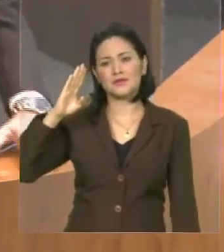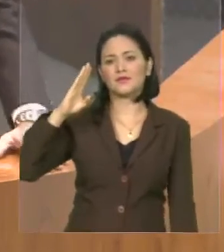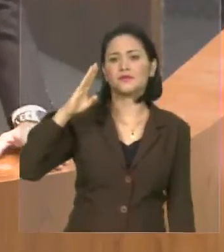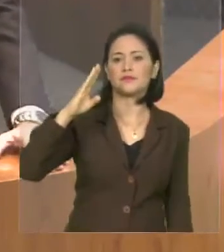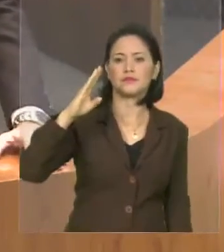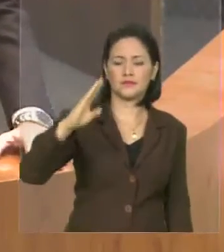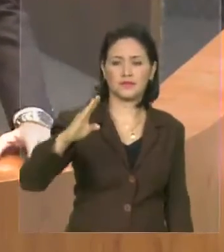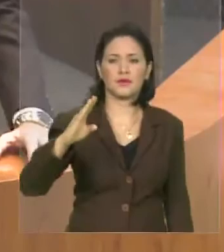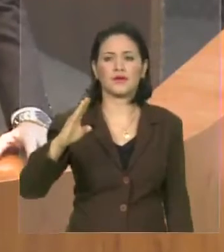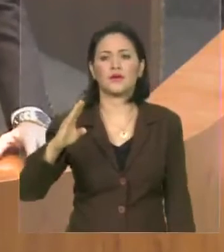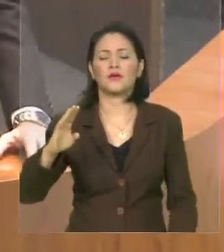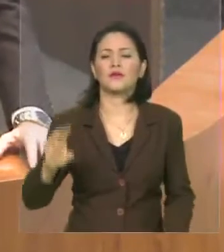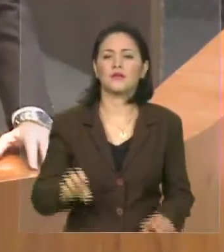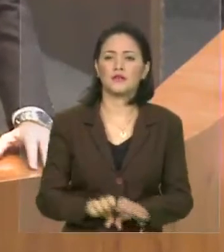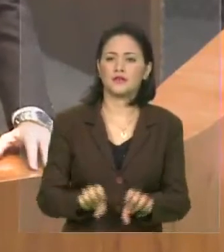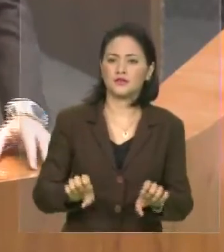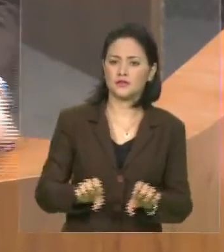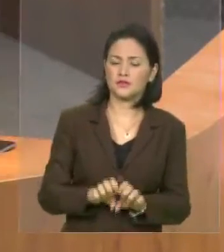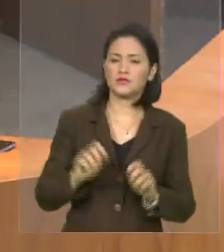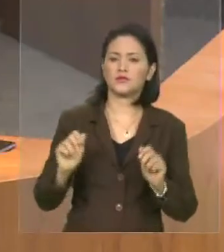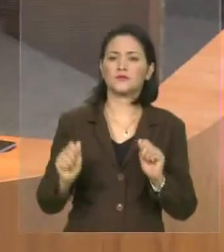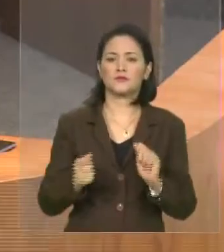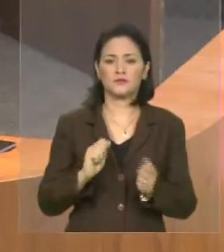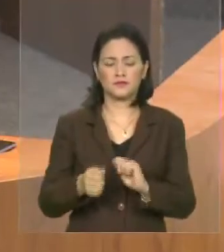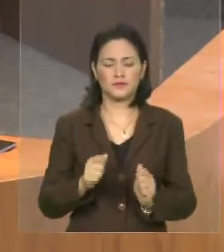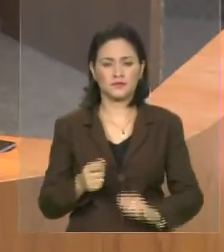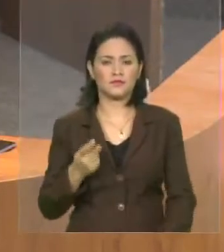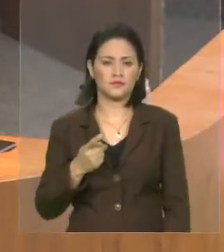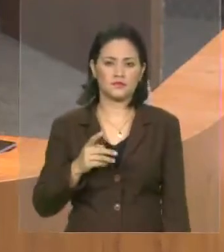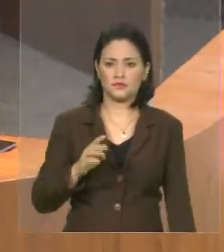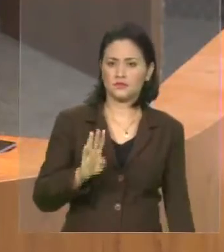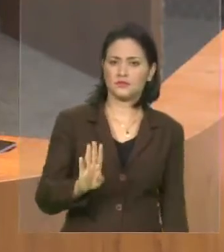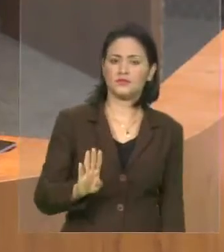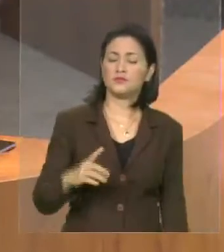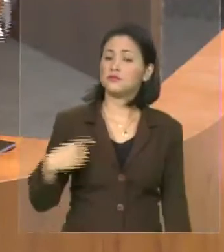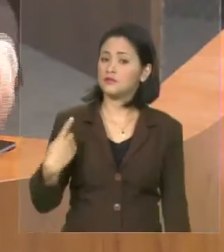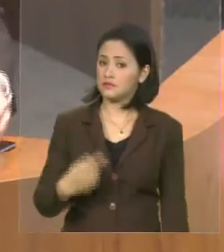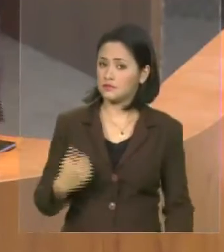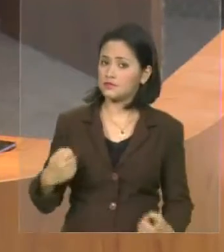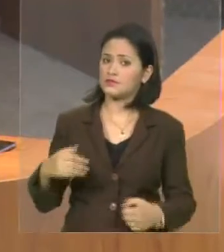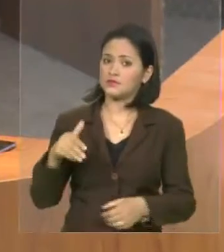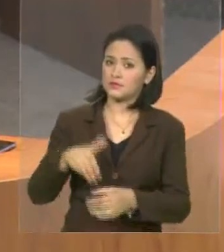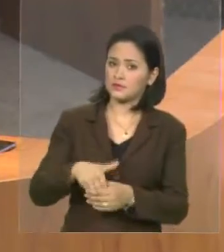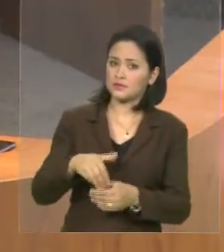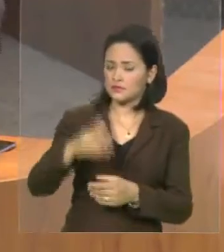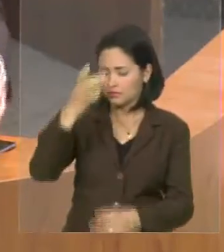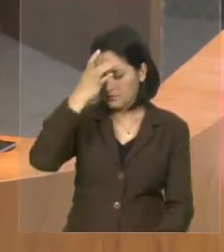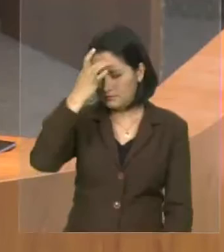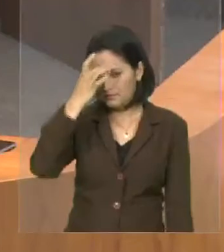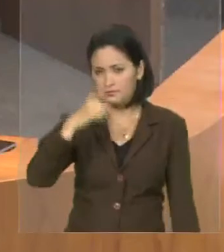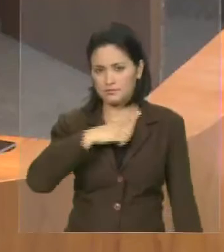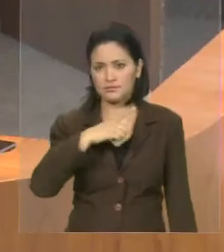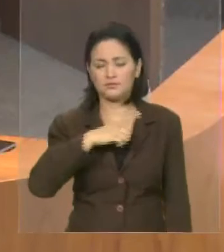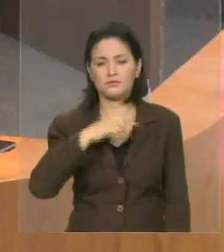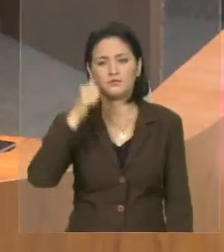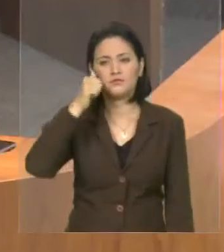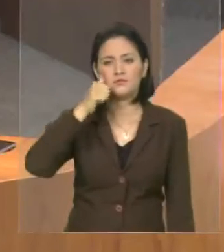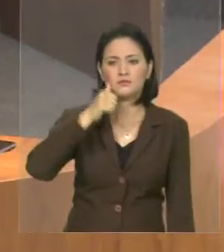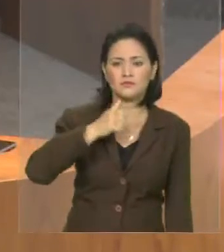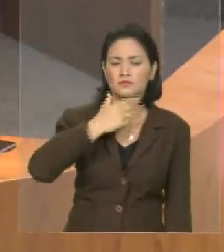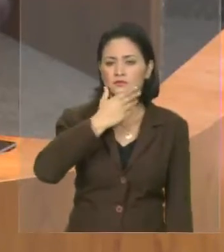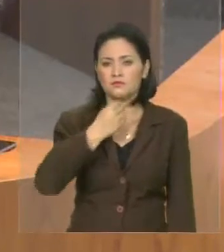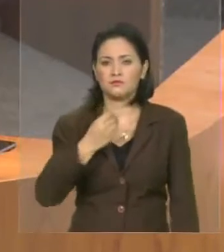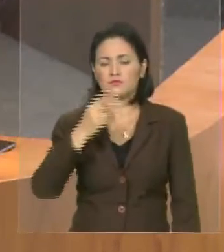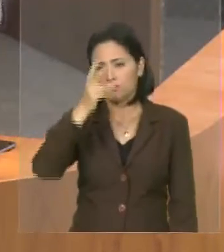da administração pública. Precisamos eleger com consciência aquele prefeito, aquela prefeita, aquele